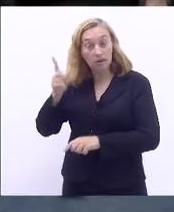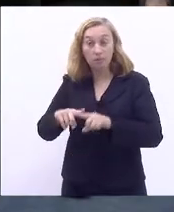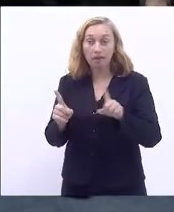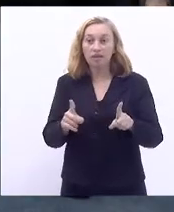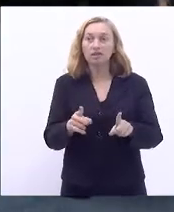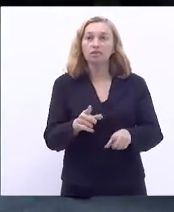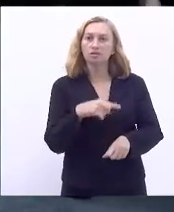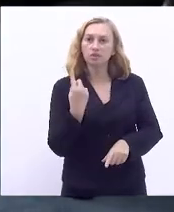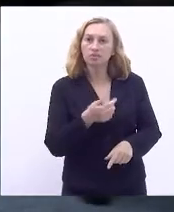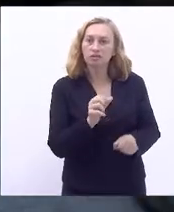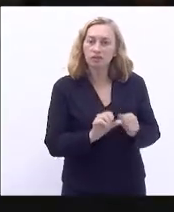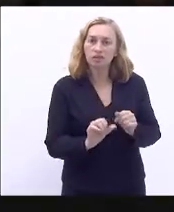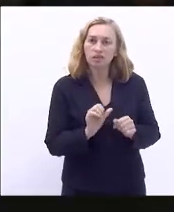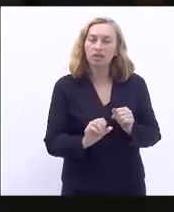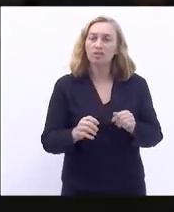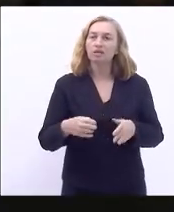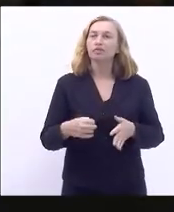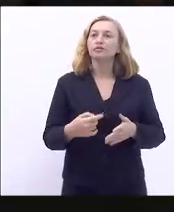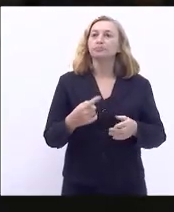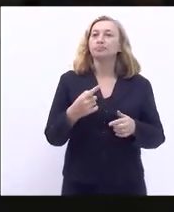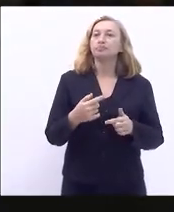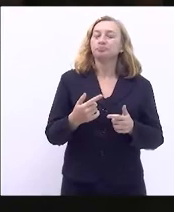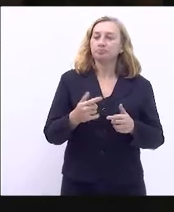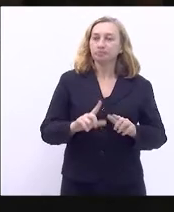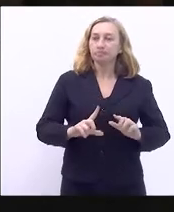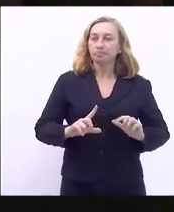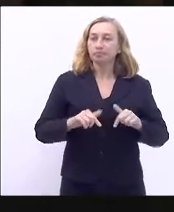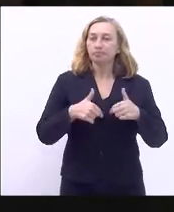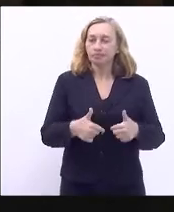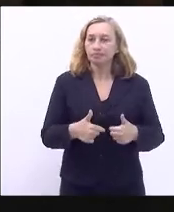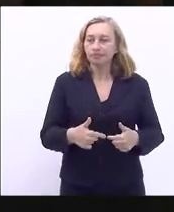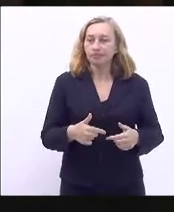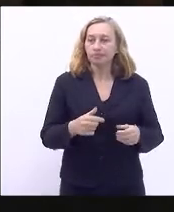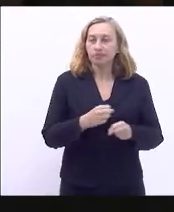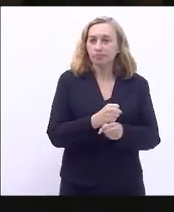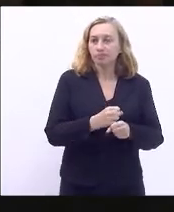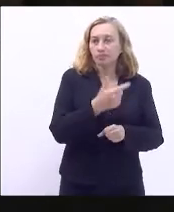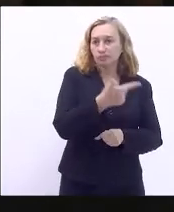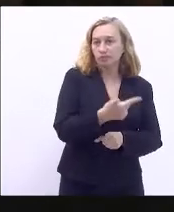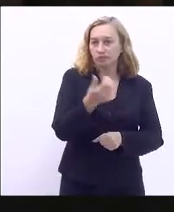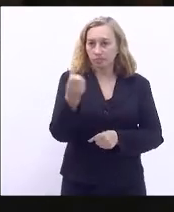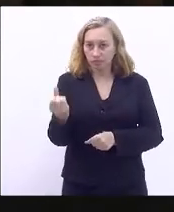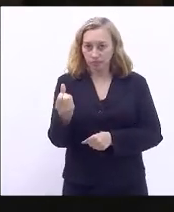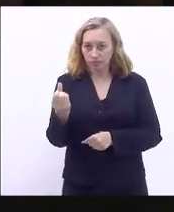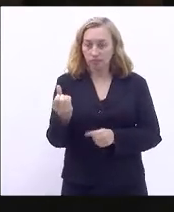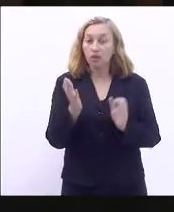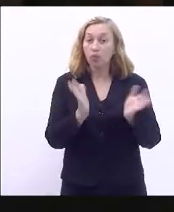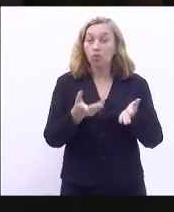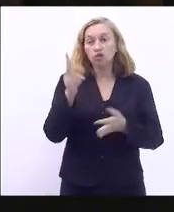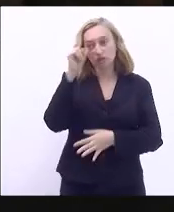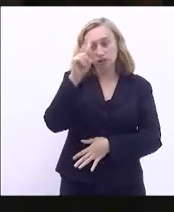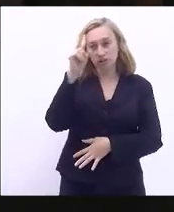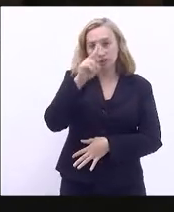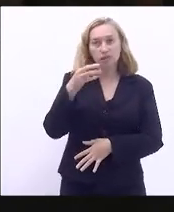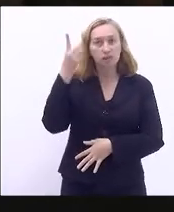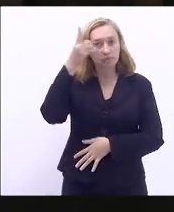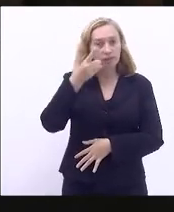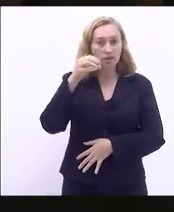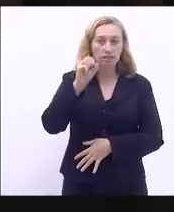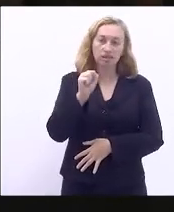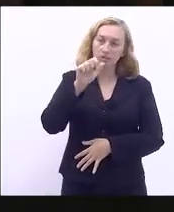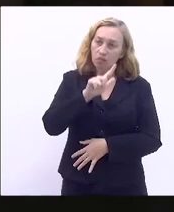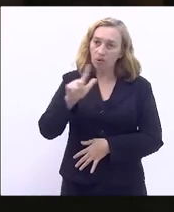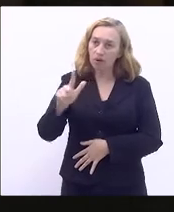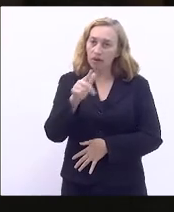é enfrentar os problemas desde 2016 aqui. O senhor me permite uma parte? Eu hoje lembrei, deputado Samuel, lá